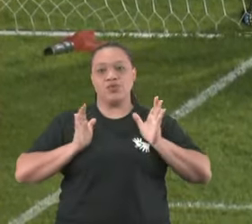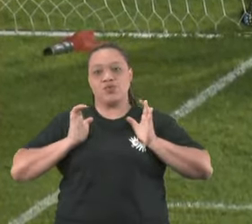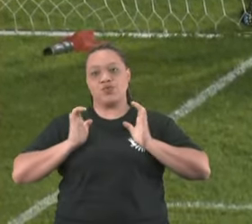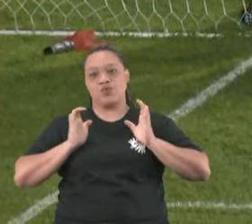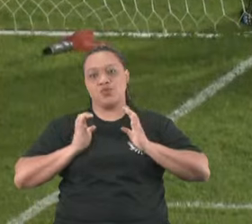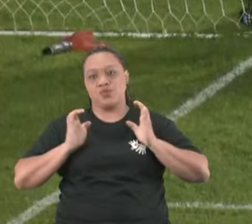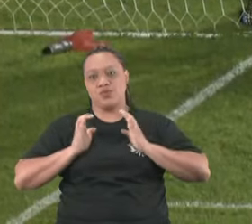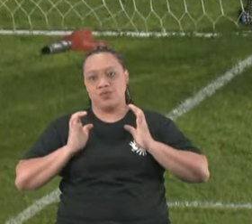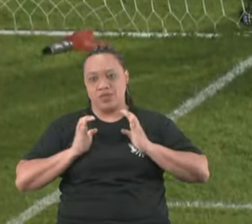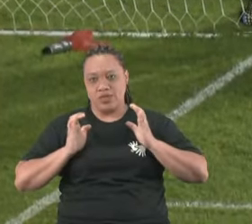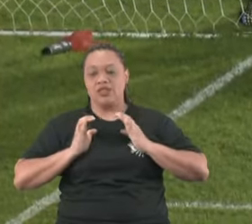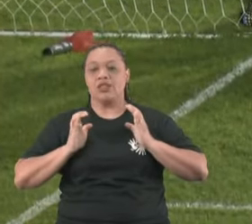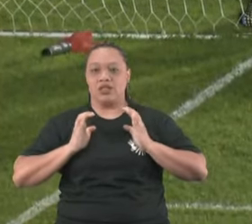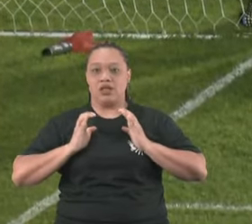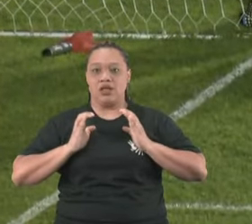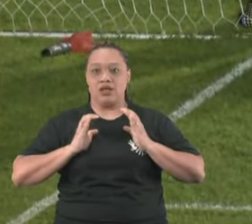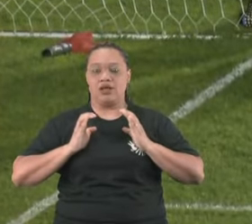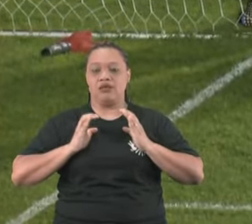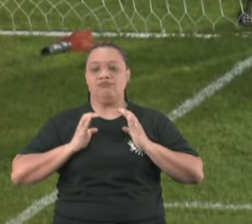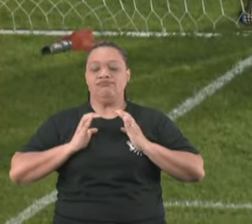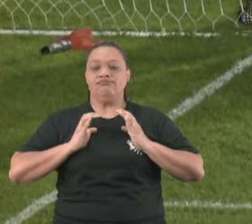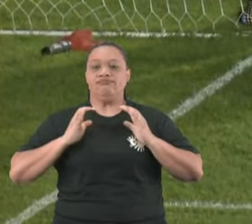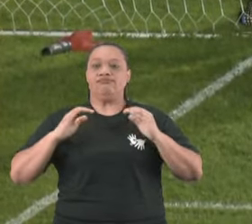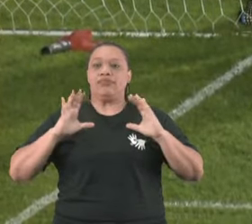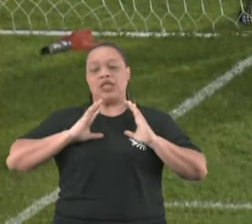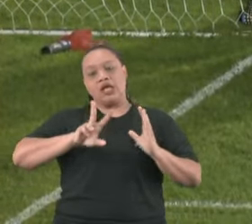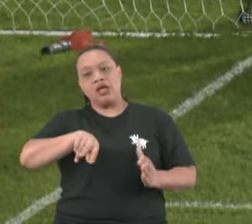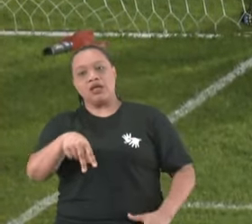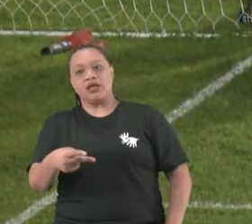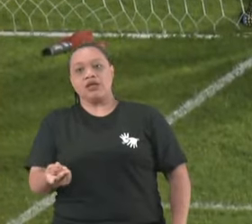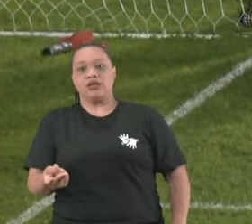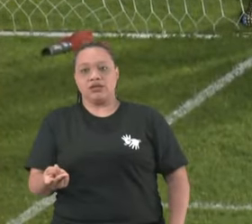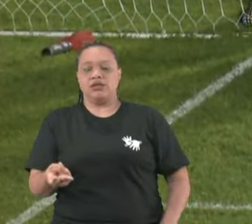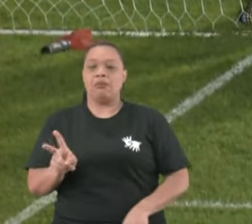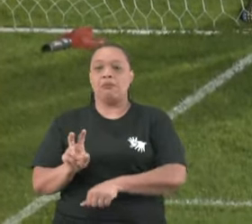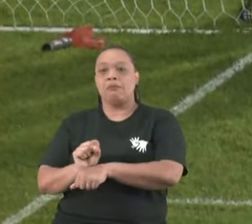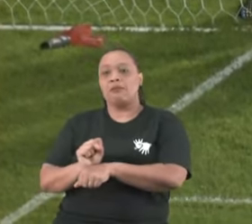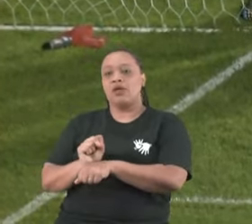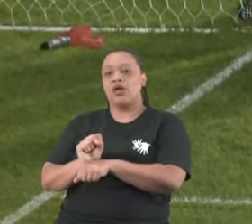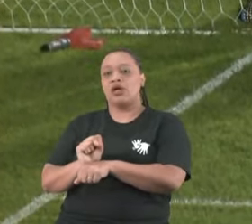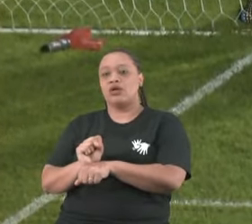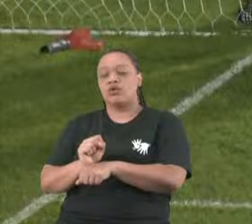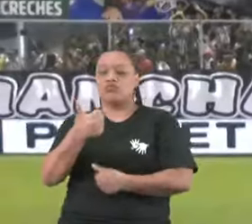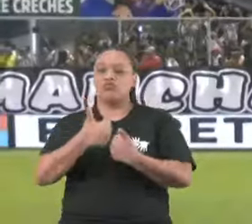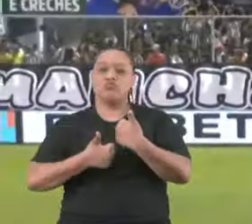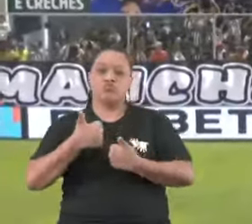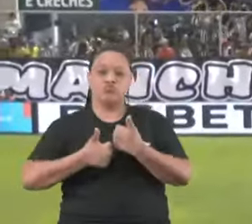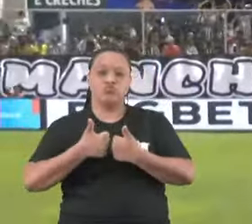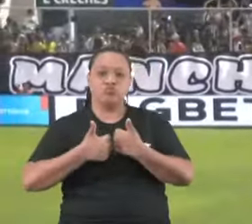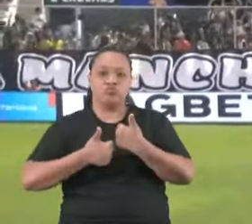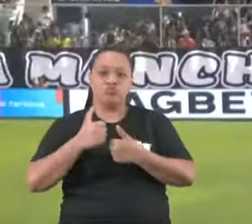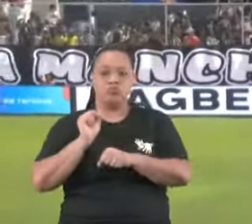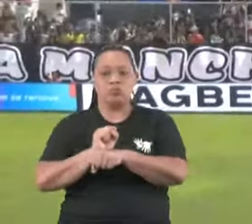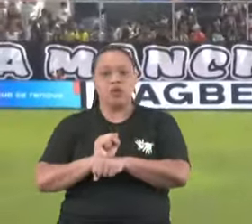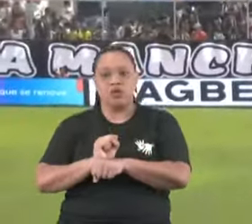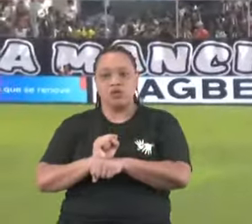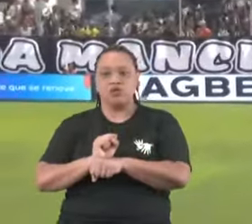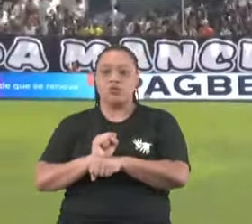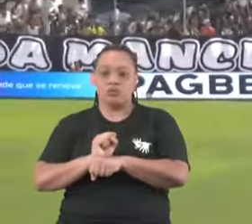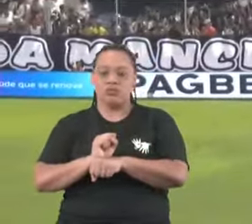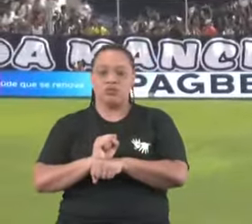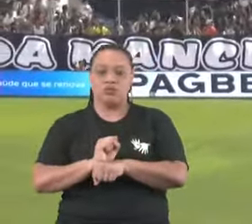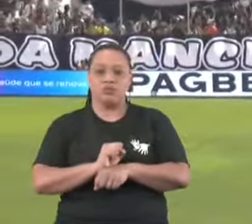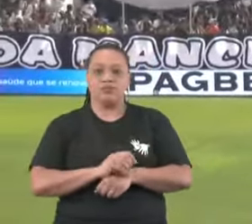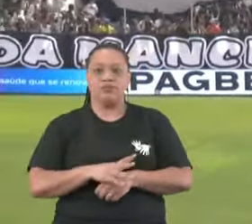Botou a mão ali na altura da caixa dos peitos. Tá caído. Jogo parado para o atendimento do goleiro do Clube de Regatas Brasil.